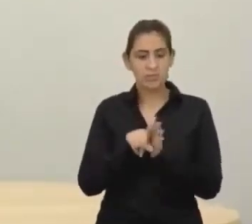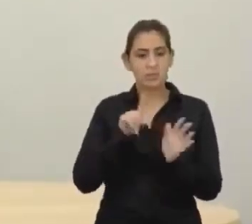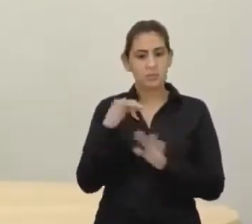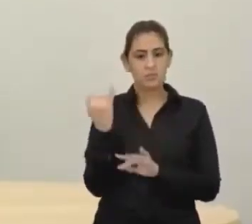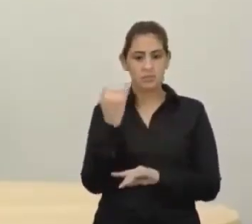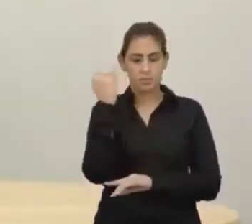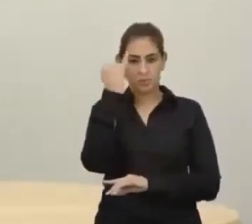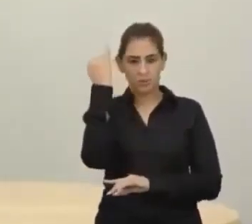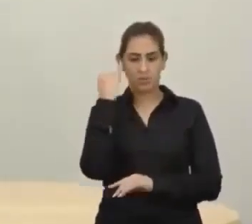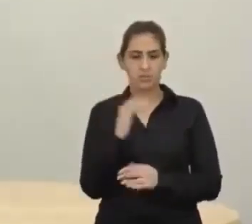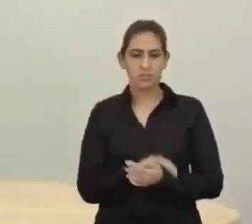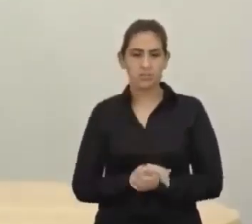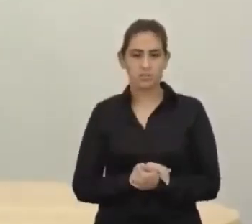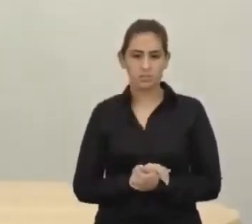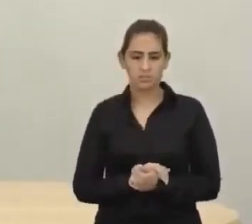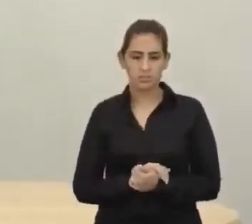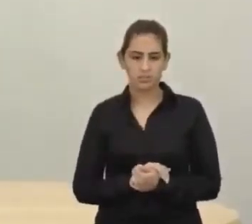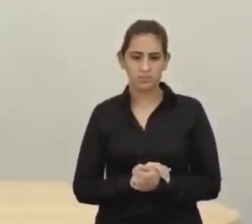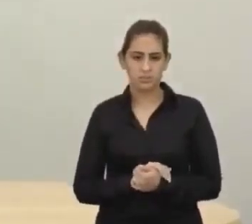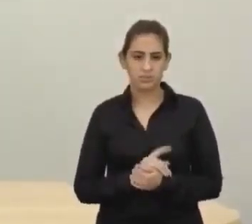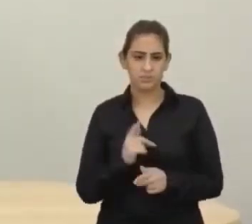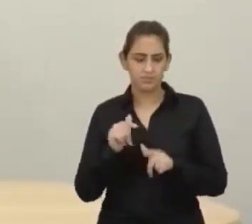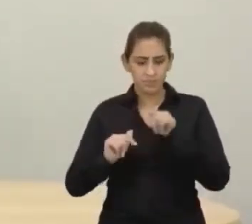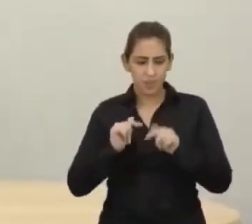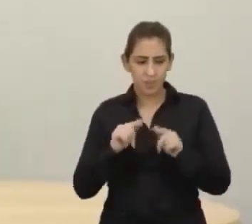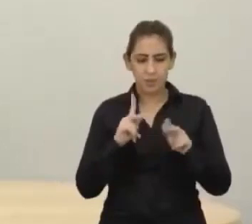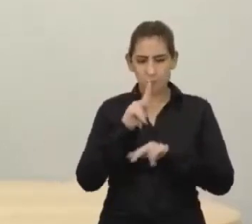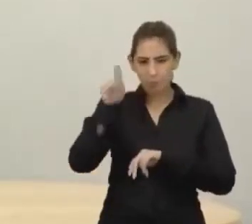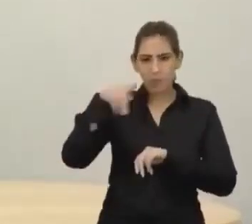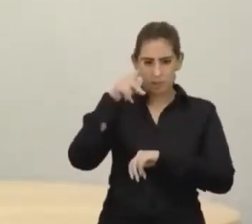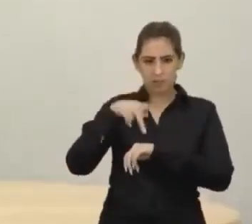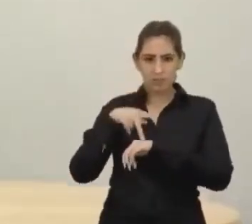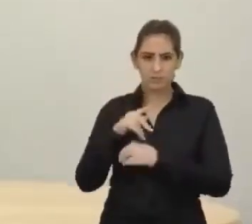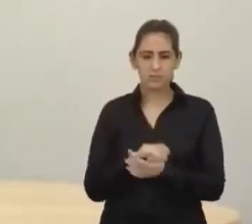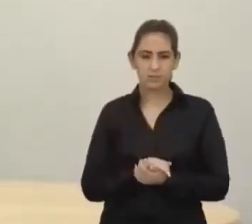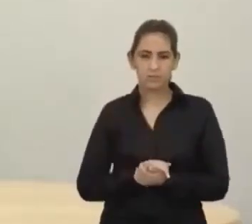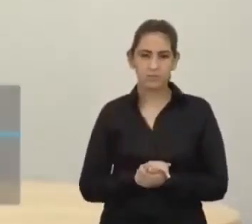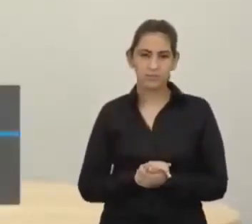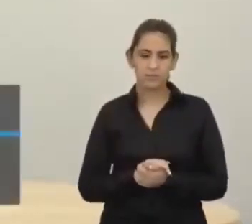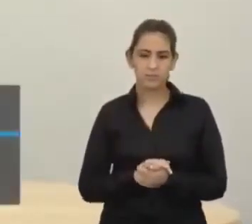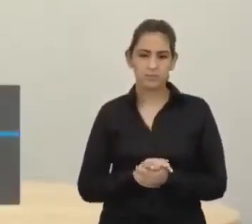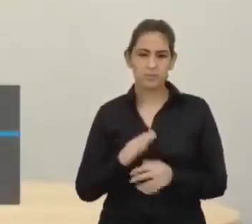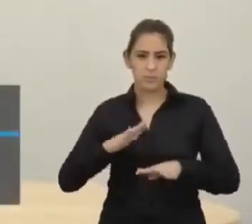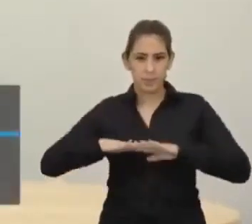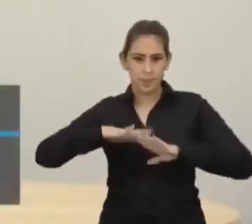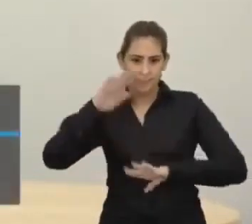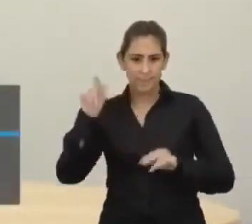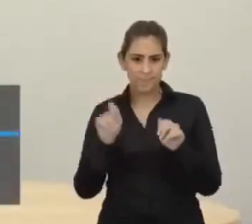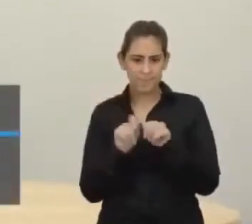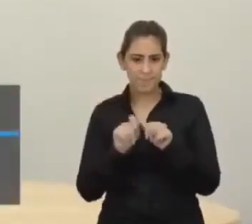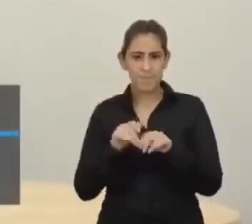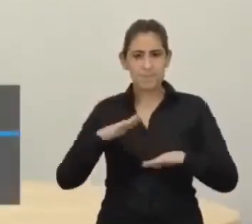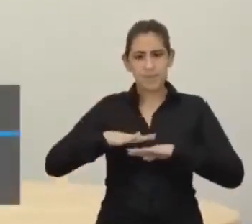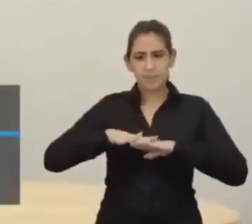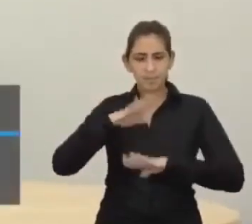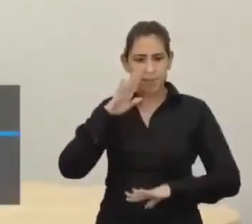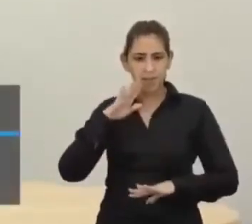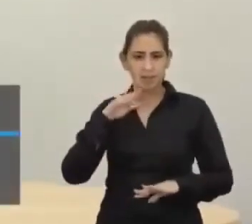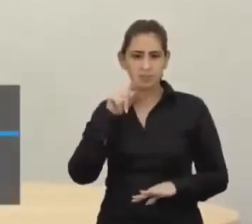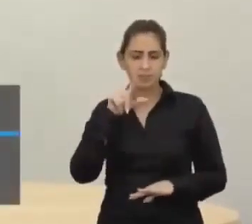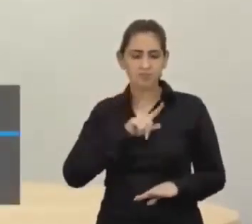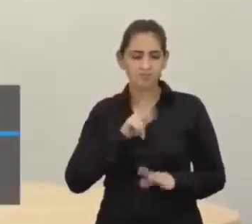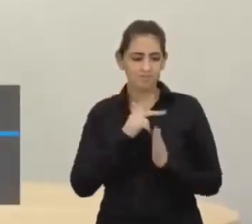porque ela vai retratar né as condições de trabalho do país né então quanto mais se faz mais você tem o detalhe